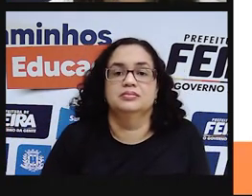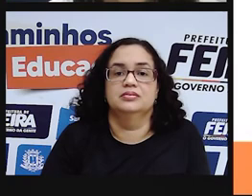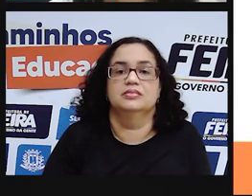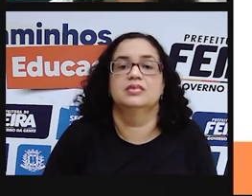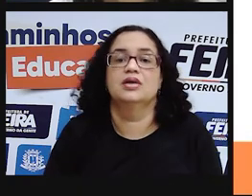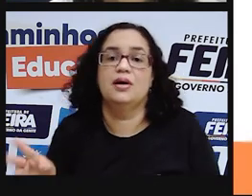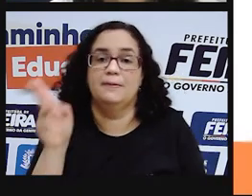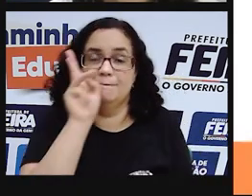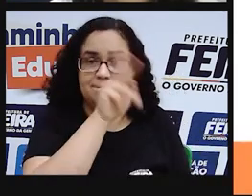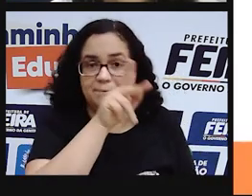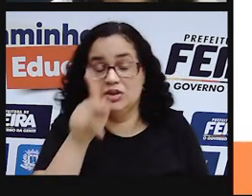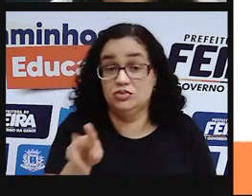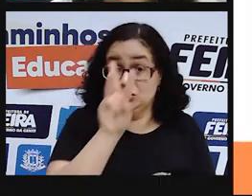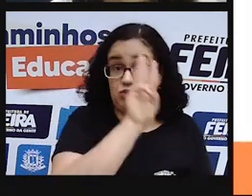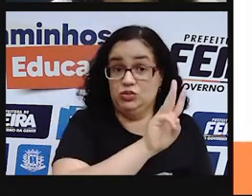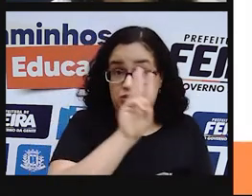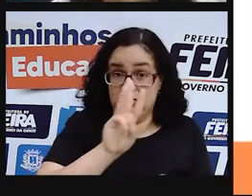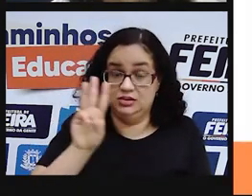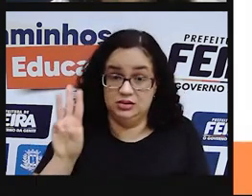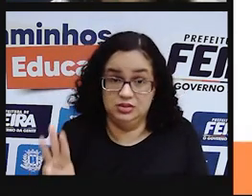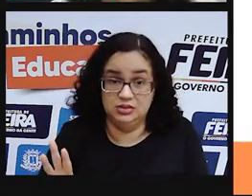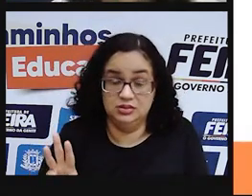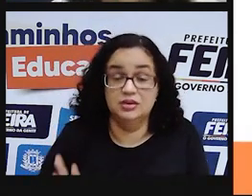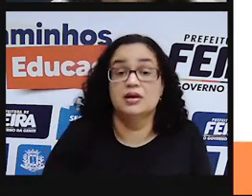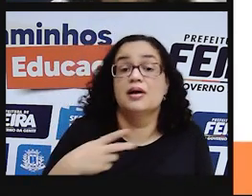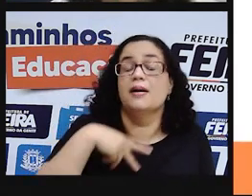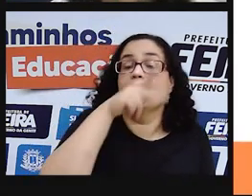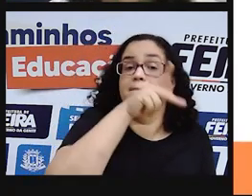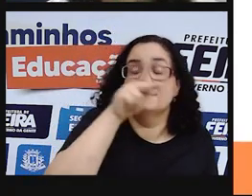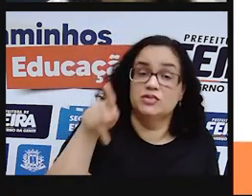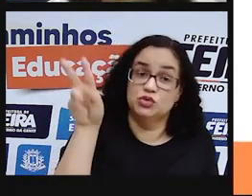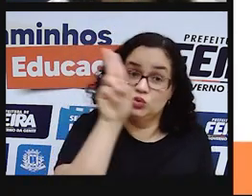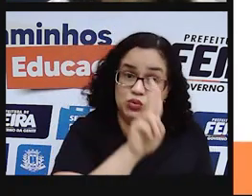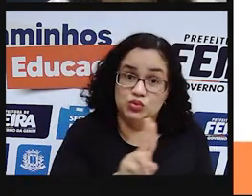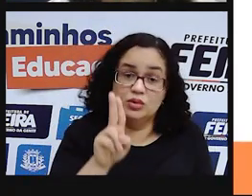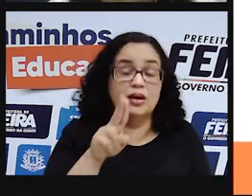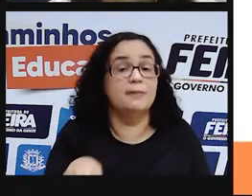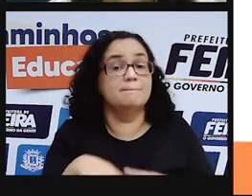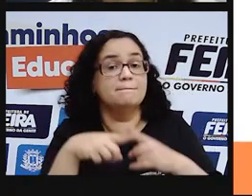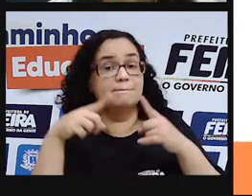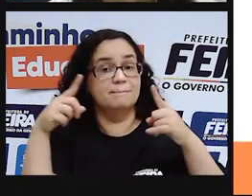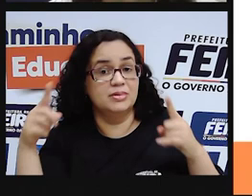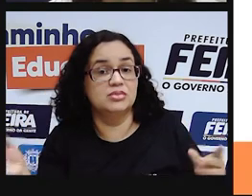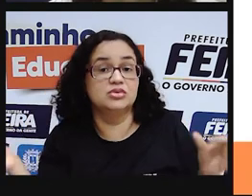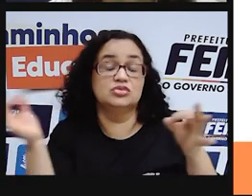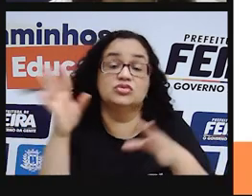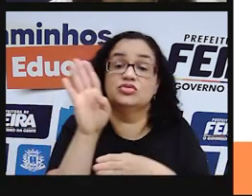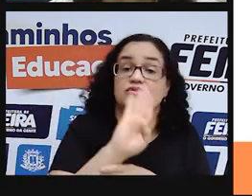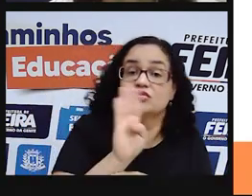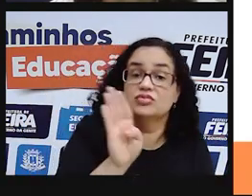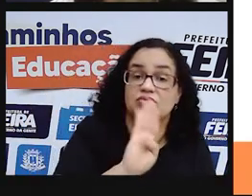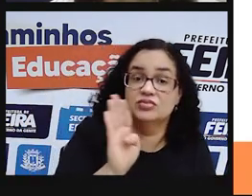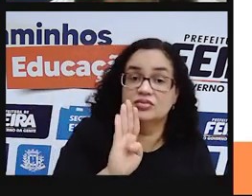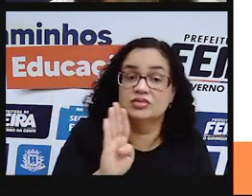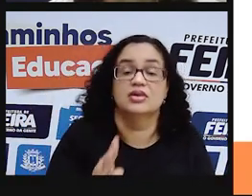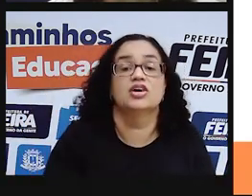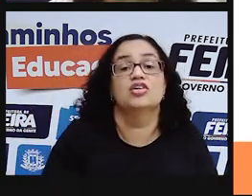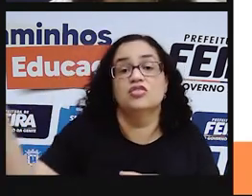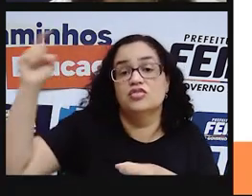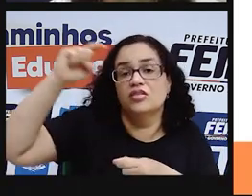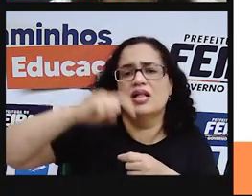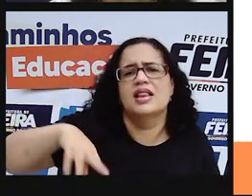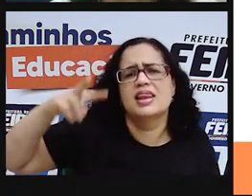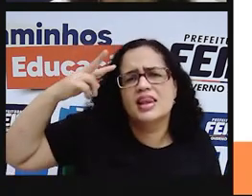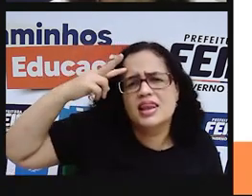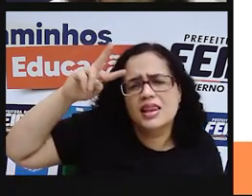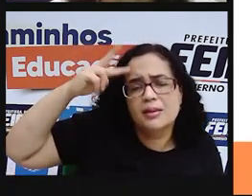e a pro colocou aqui o sites né as referências que a prole lizou mas aí para concluir essa vídeo-aula pro vai voltar